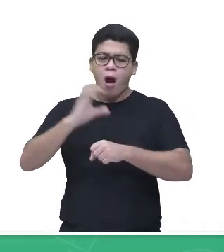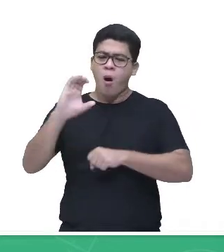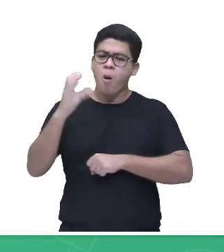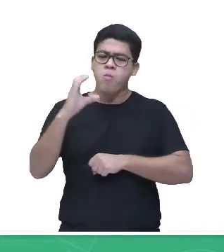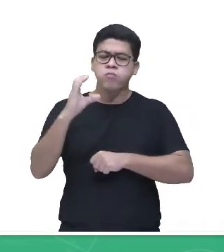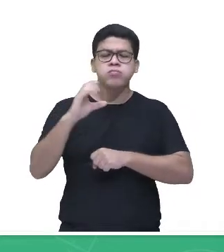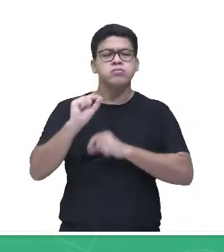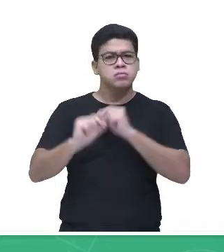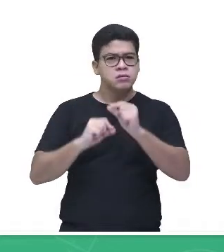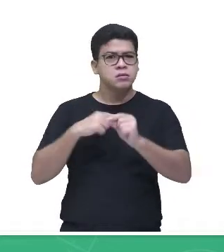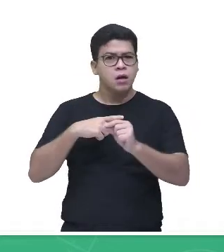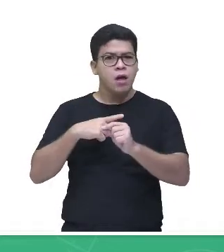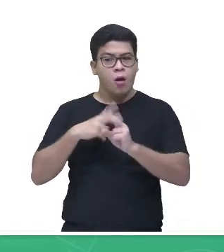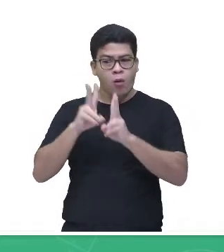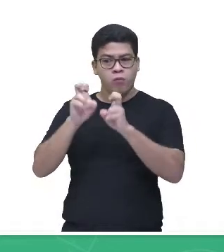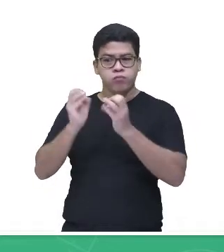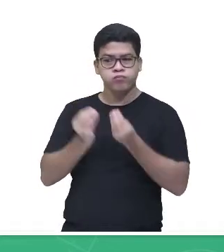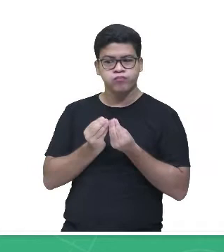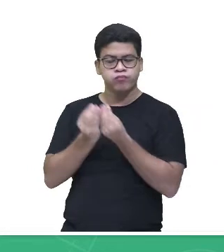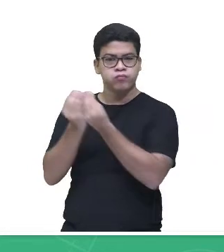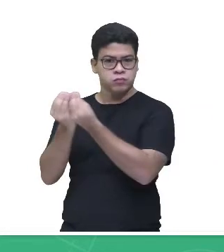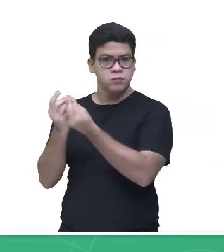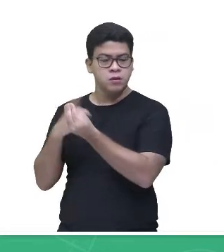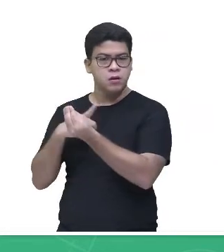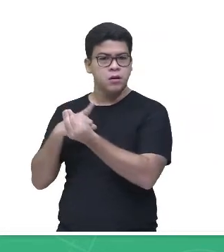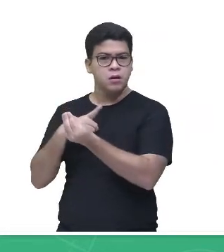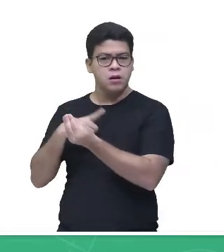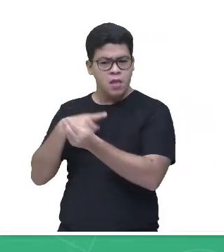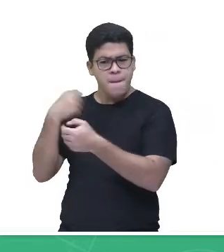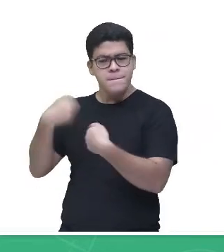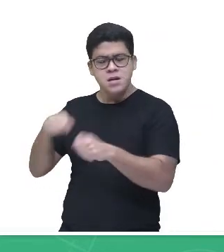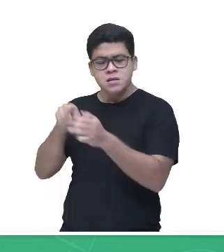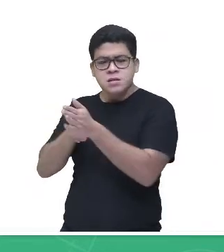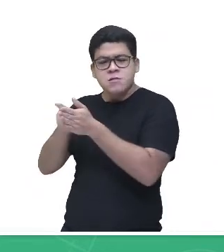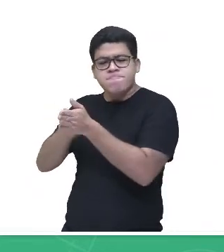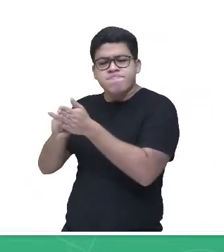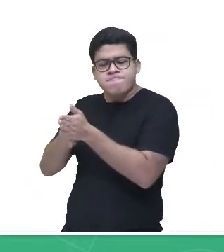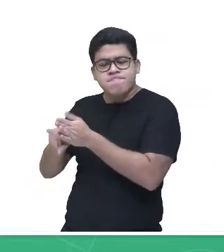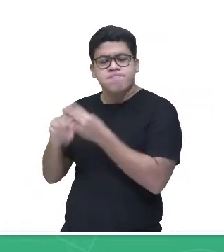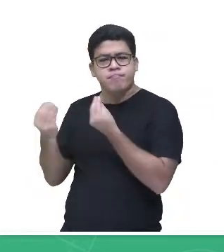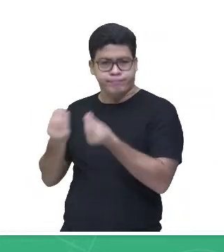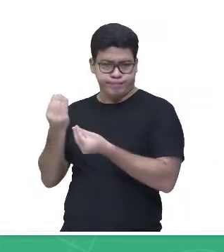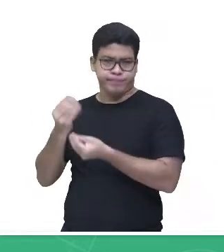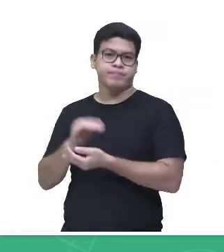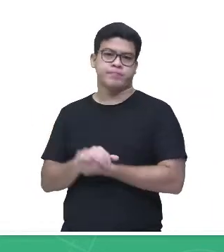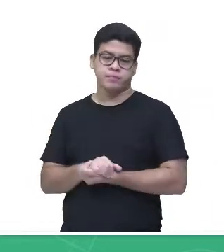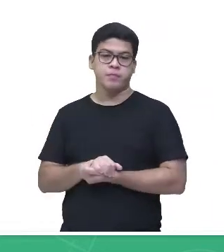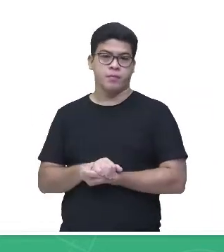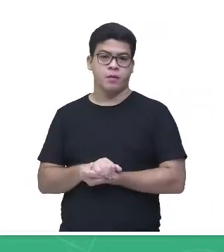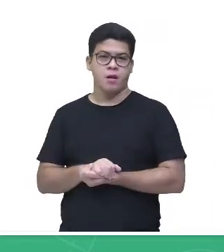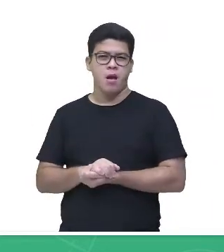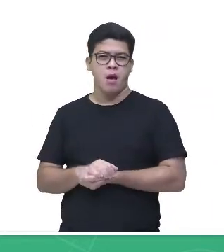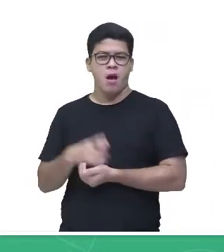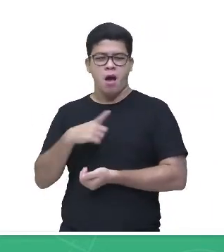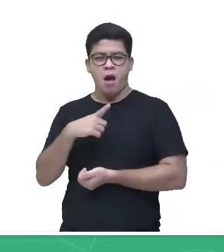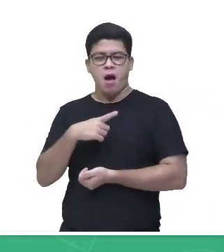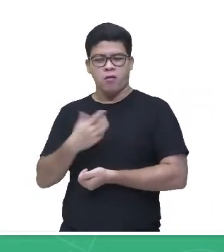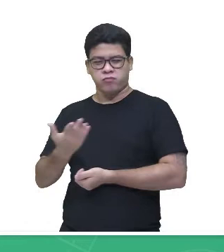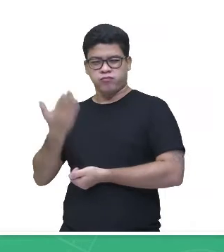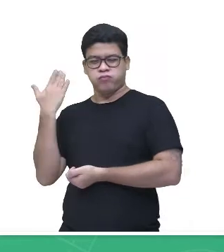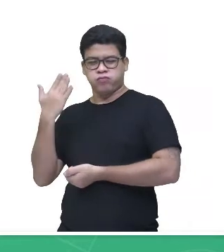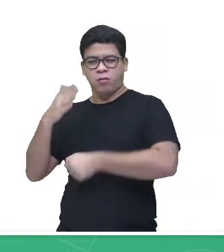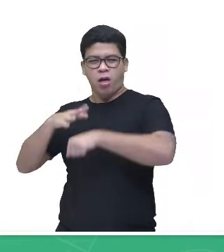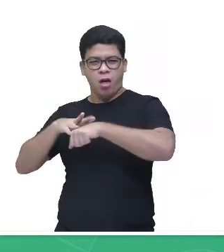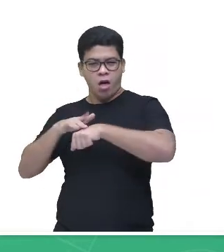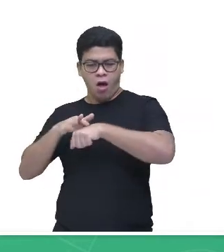necessário experimentar e é necessário pesquisar. Isaac Newton, ele viveu ali durante o período da peste negra e ele vai usar do tempo